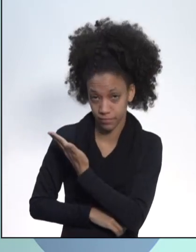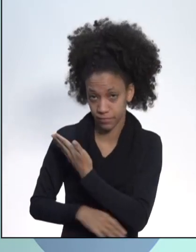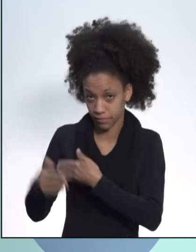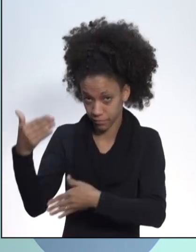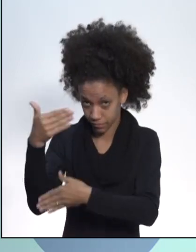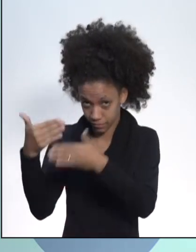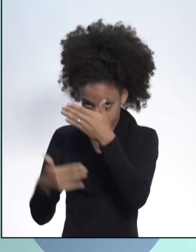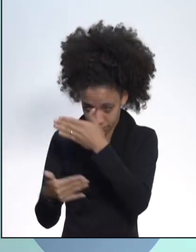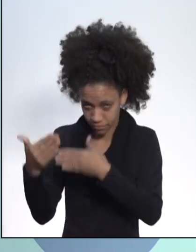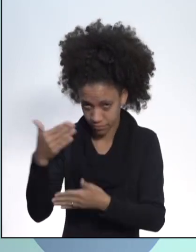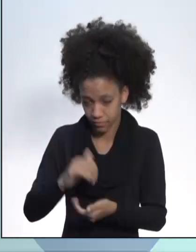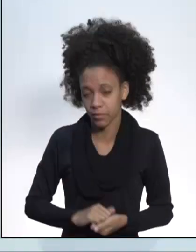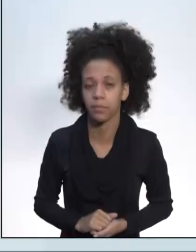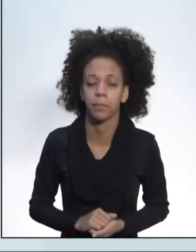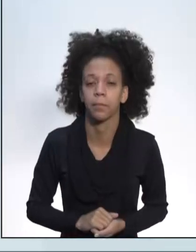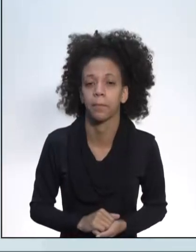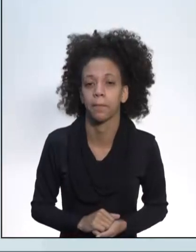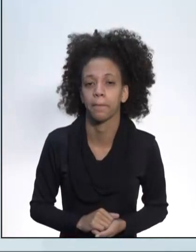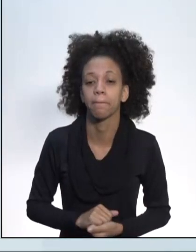PowerPoint.